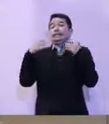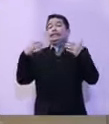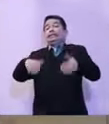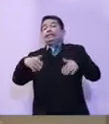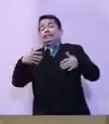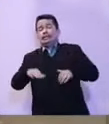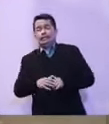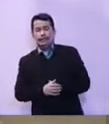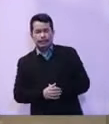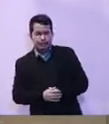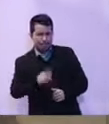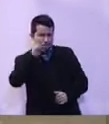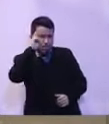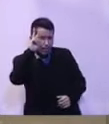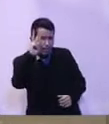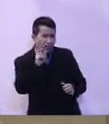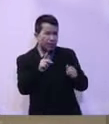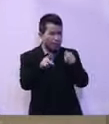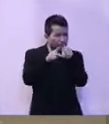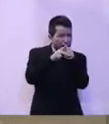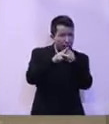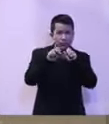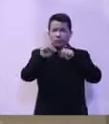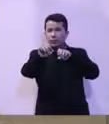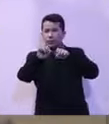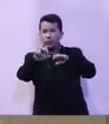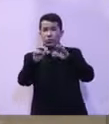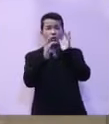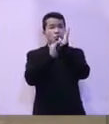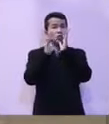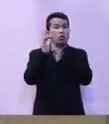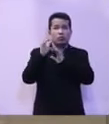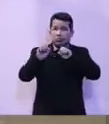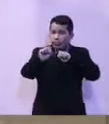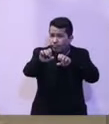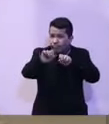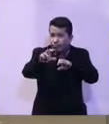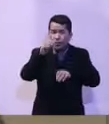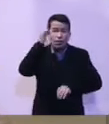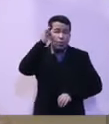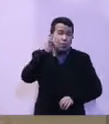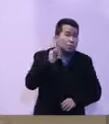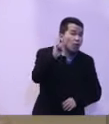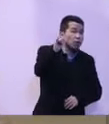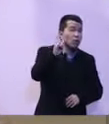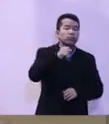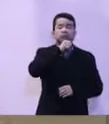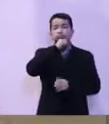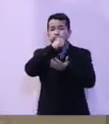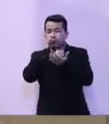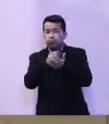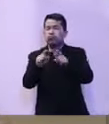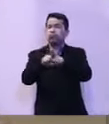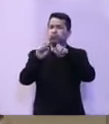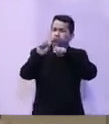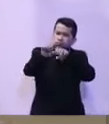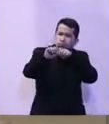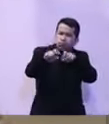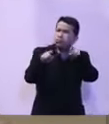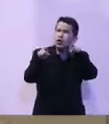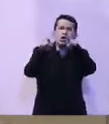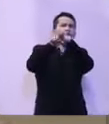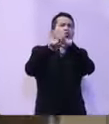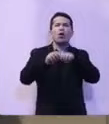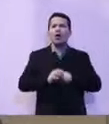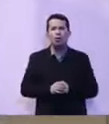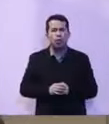Jesus ensinou a mesma coisa. Os profetas ensinaram a mesma coisa. Jesus veio a esse mundo para ser Salvador.